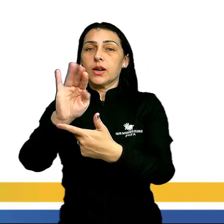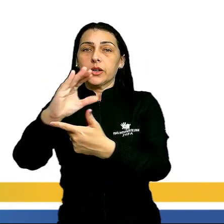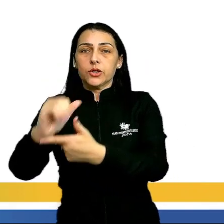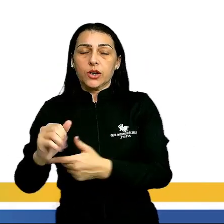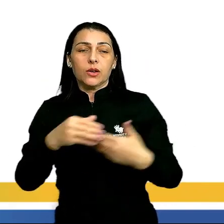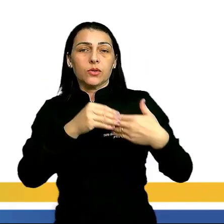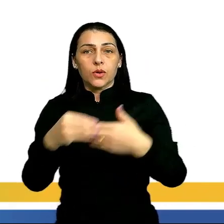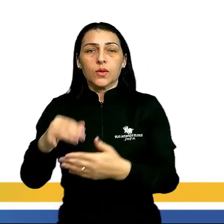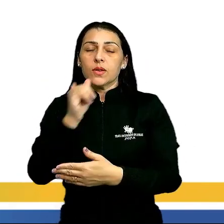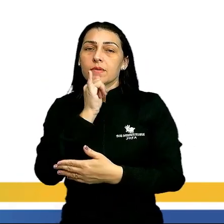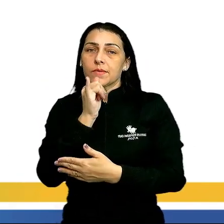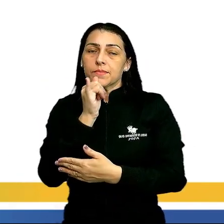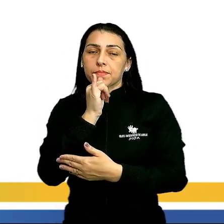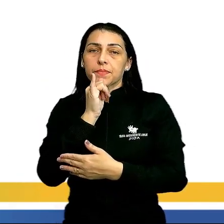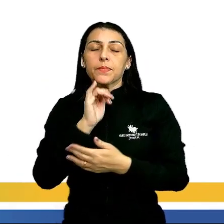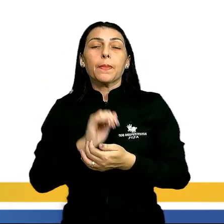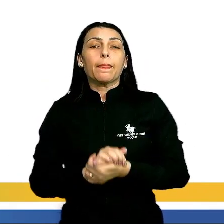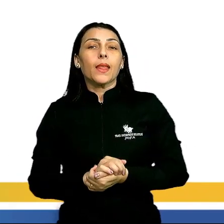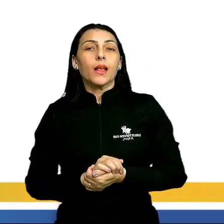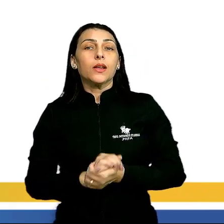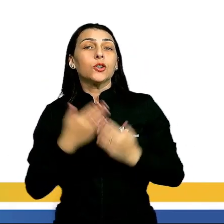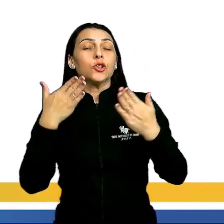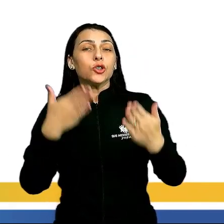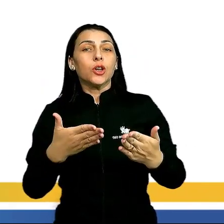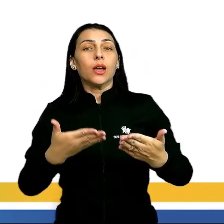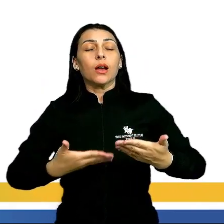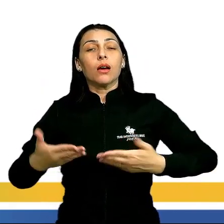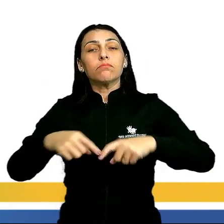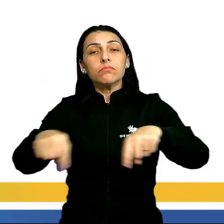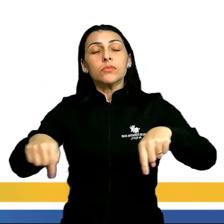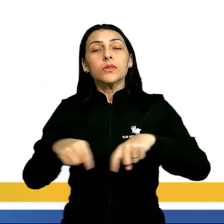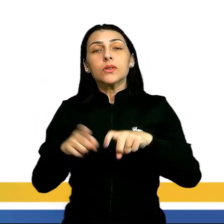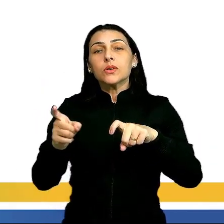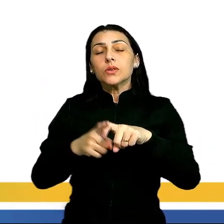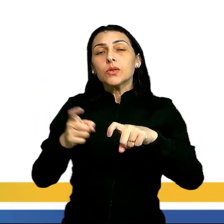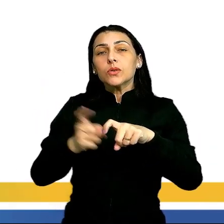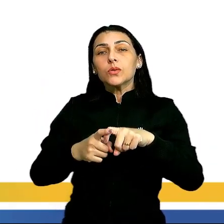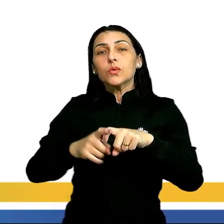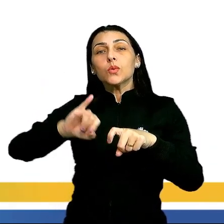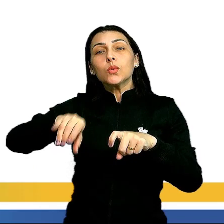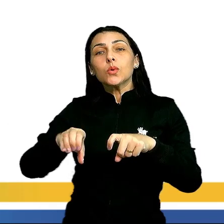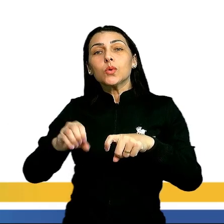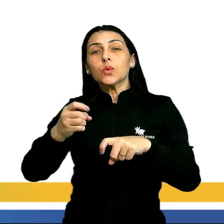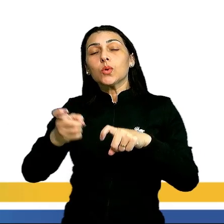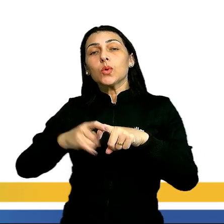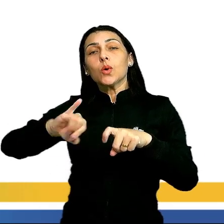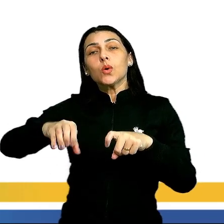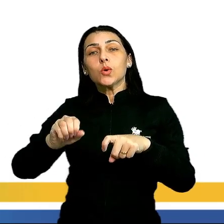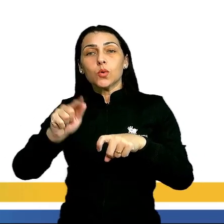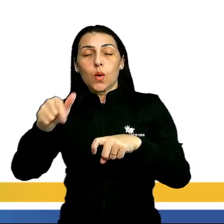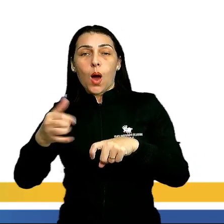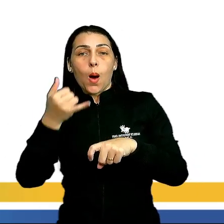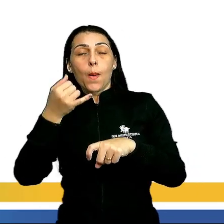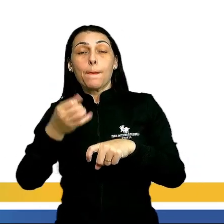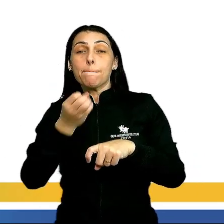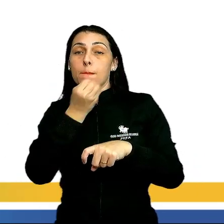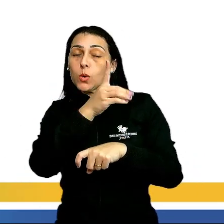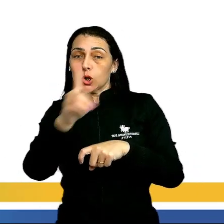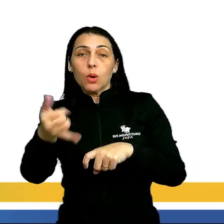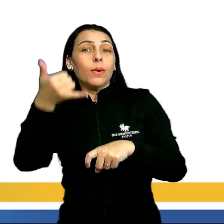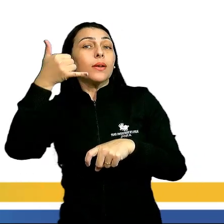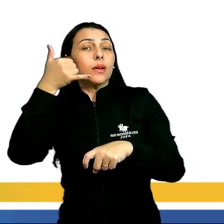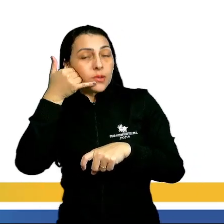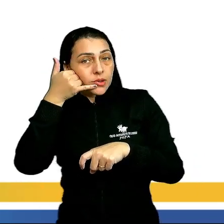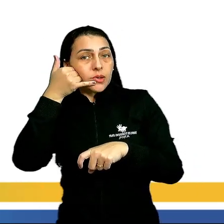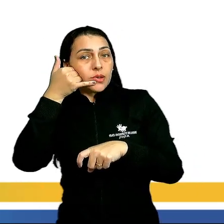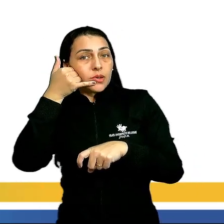aí eu trouxe aqui um exemplo. Quando alguém chega num consultório e diz assim: consultório do Dr. João, bom dia. É uma ligação, vocês